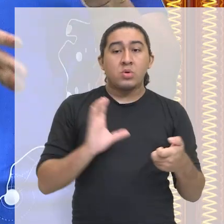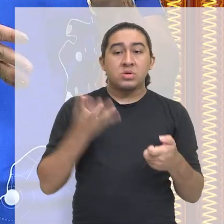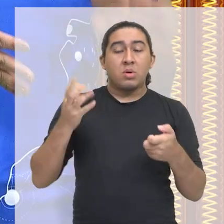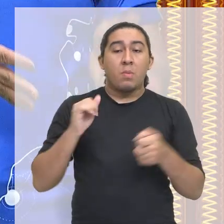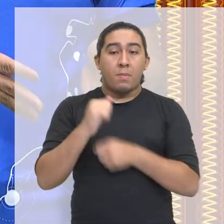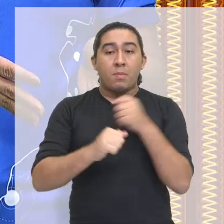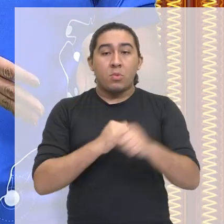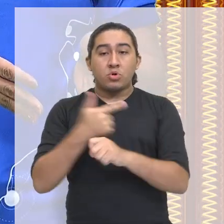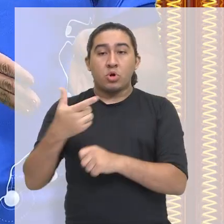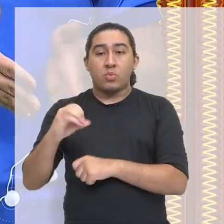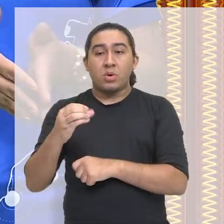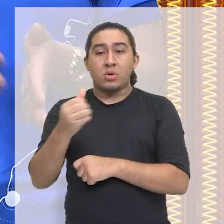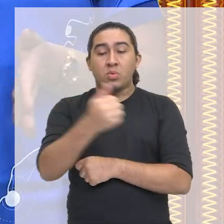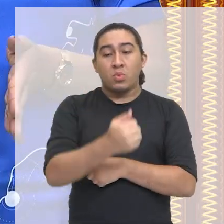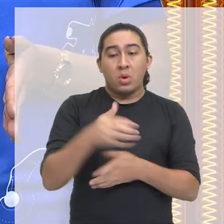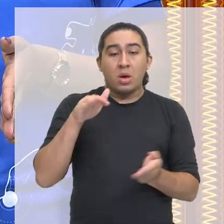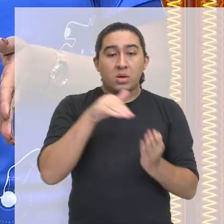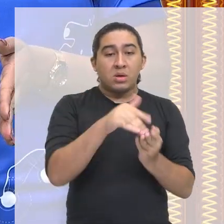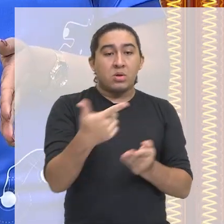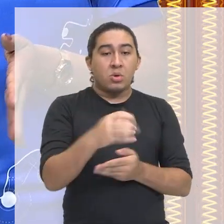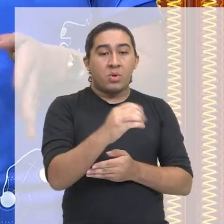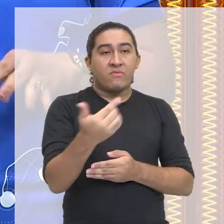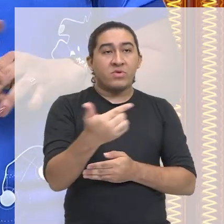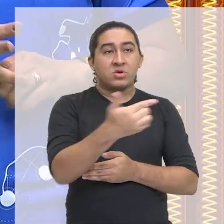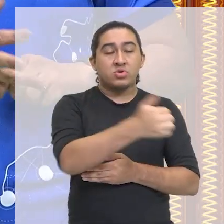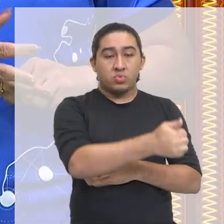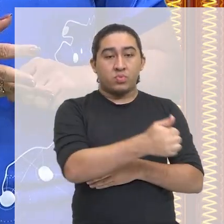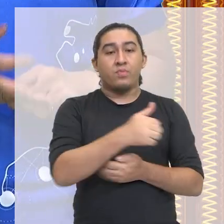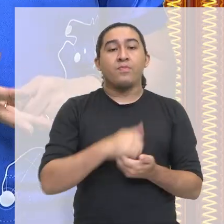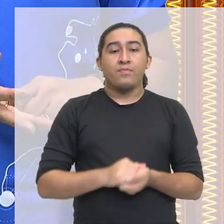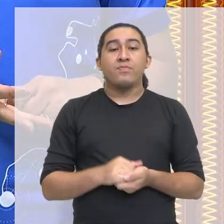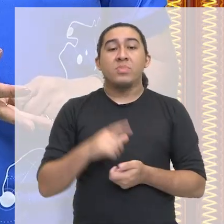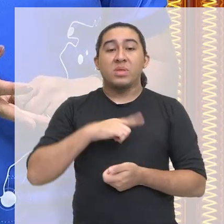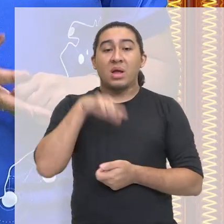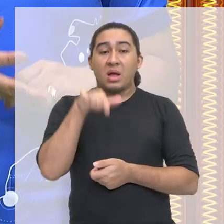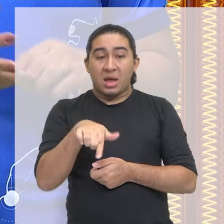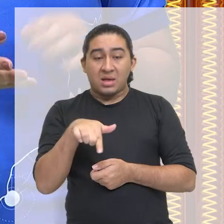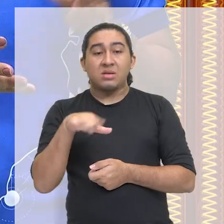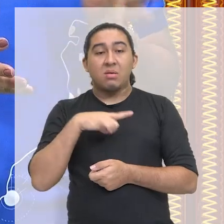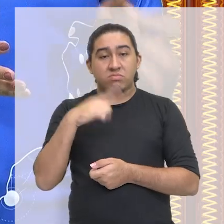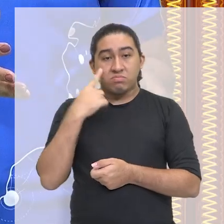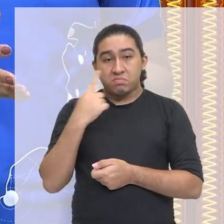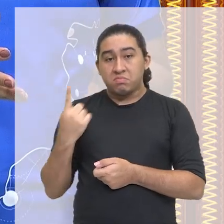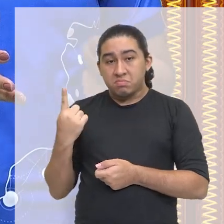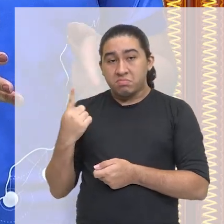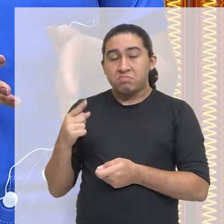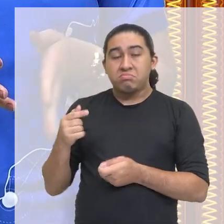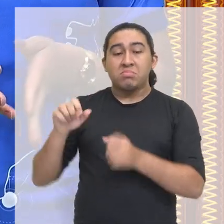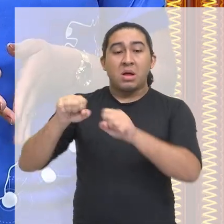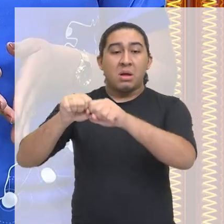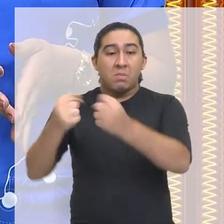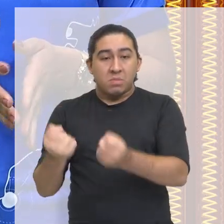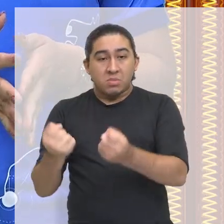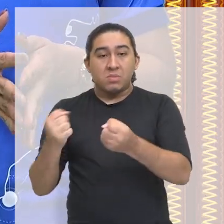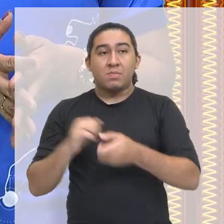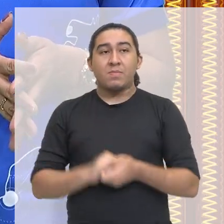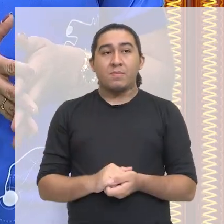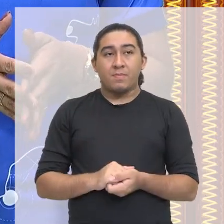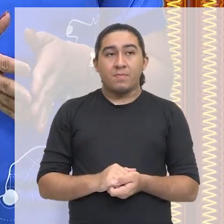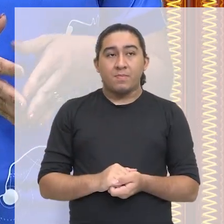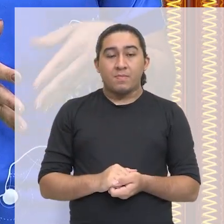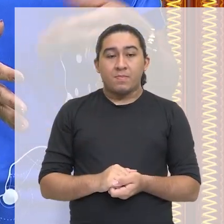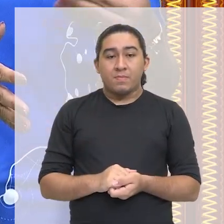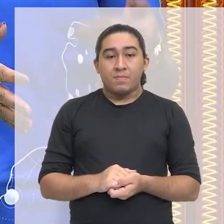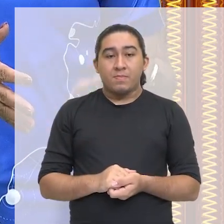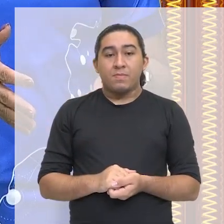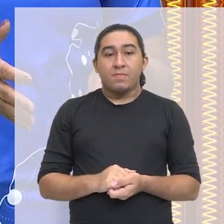né? Que ocorreu entre 2001 e 2021. Temos a queda do Talibã entre 2001 e 2022, as